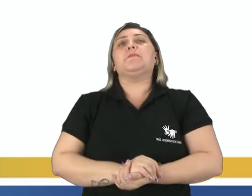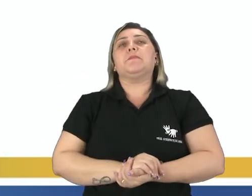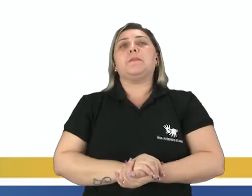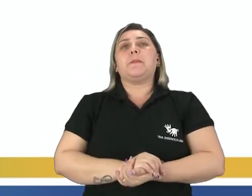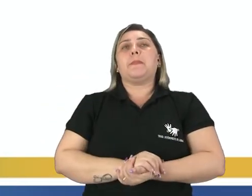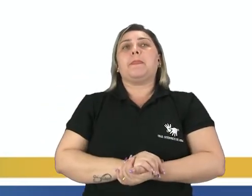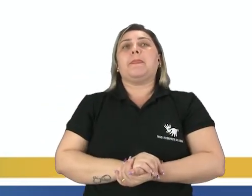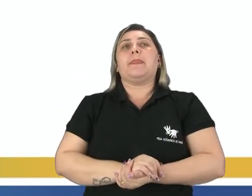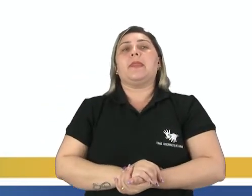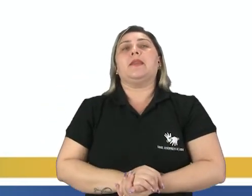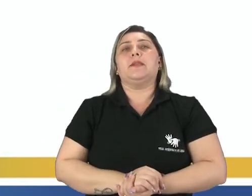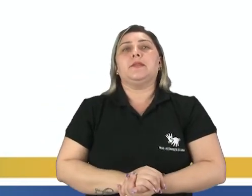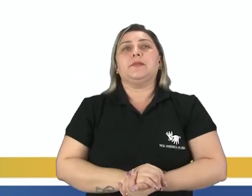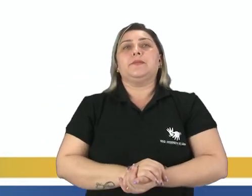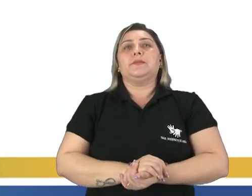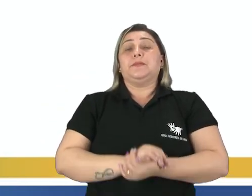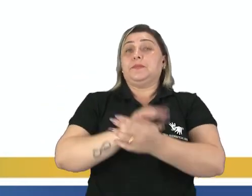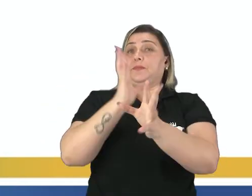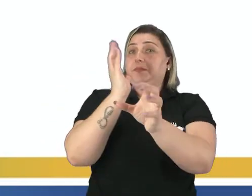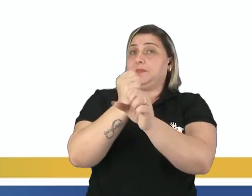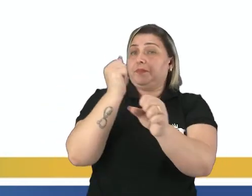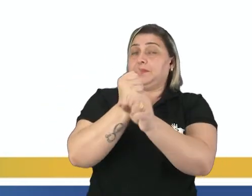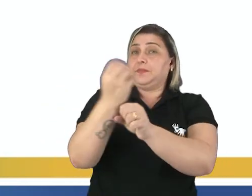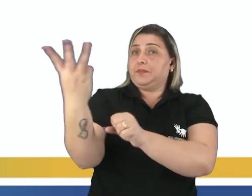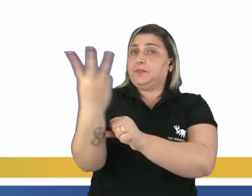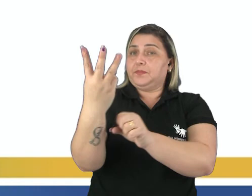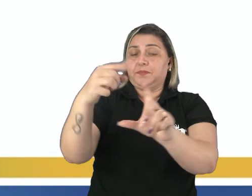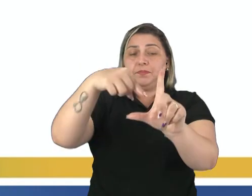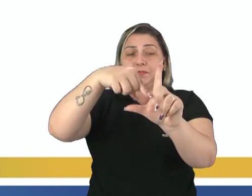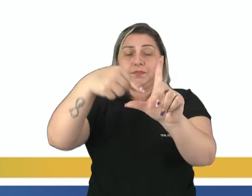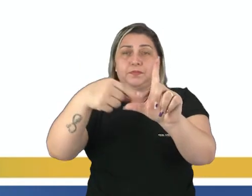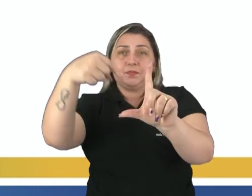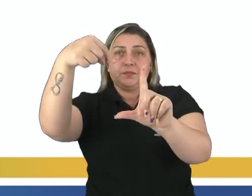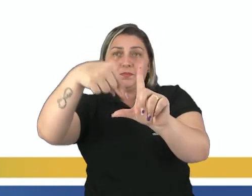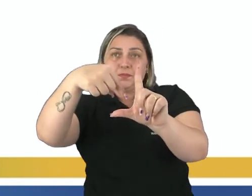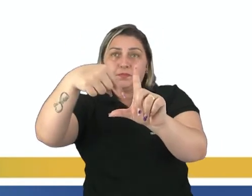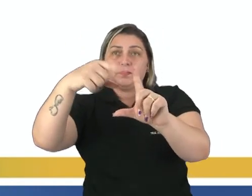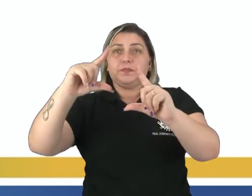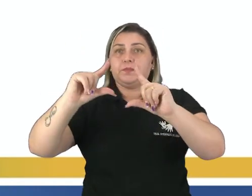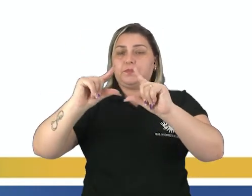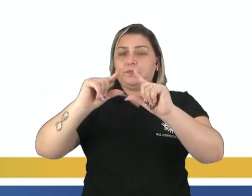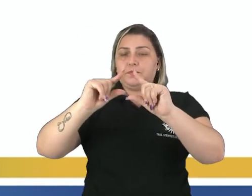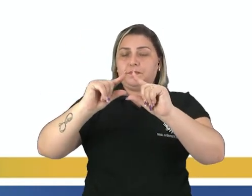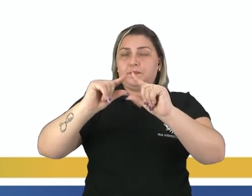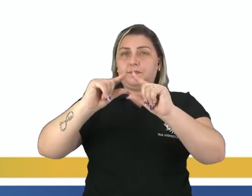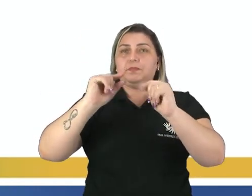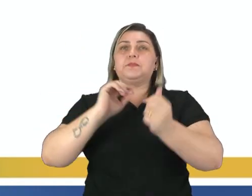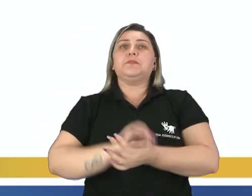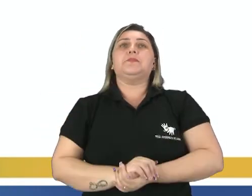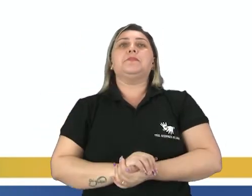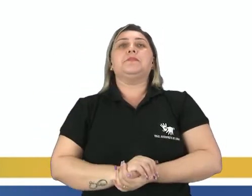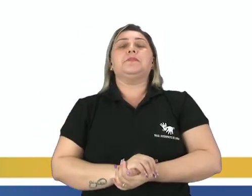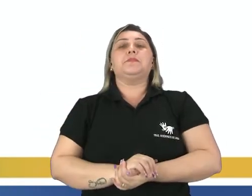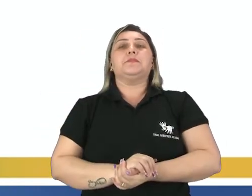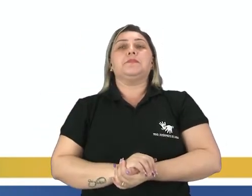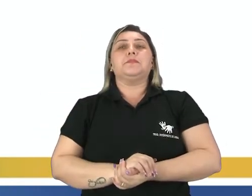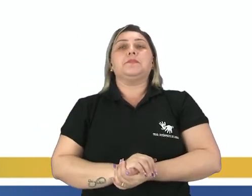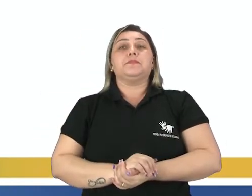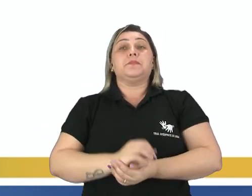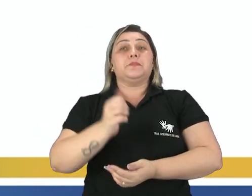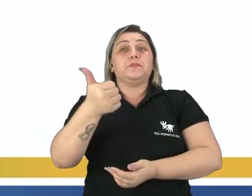180, correspondente à soma dos 3 ângulos internos de um triângulo. Então, para chegar